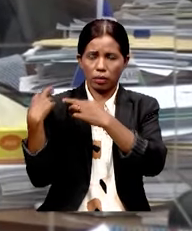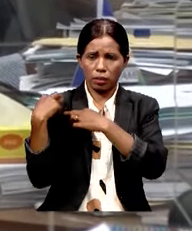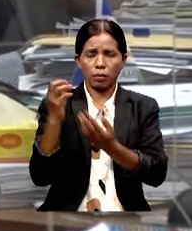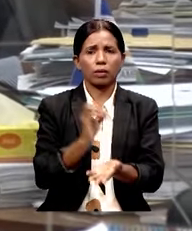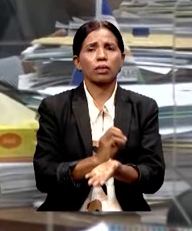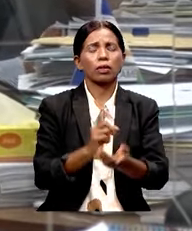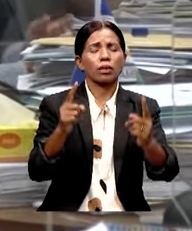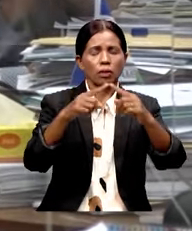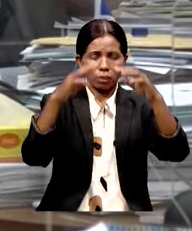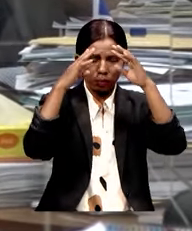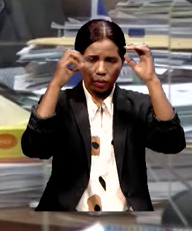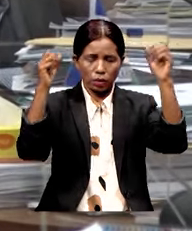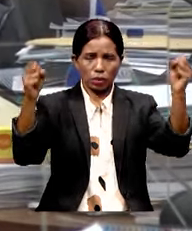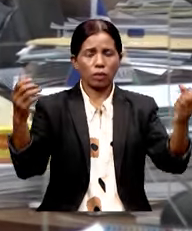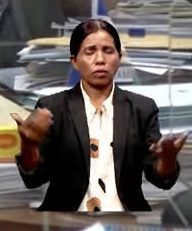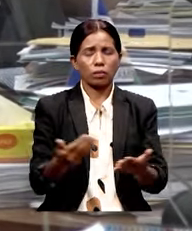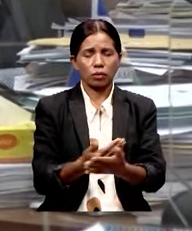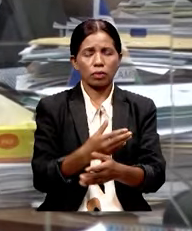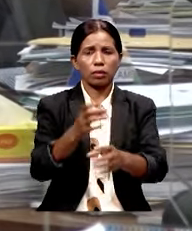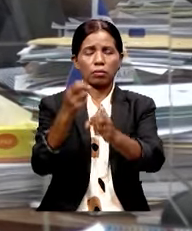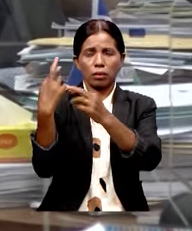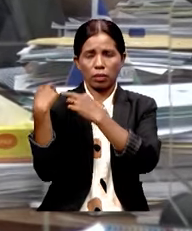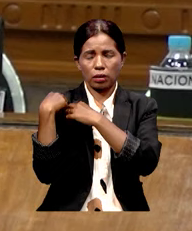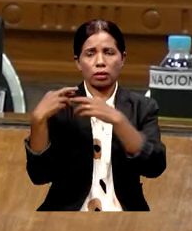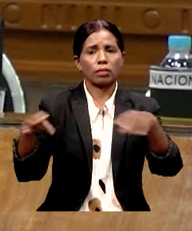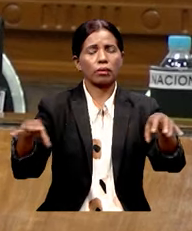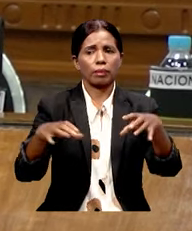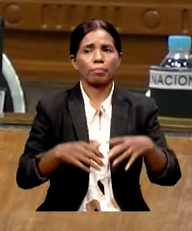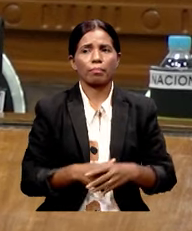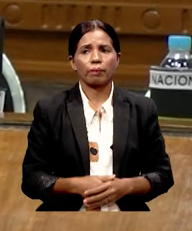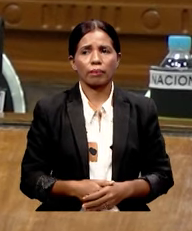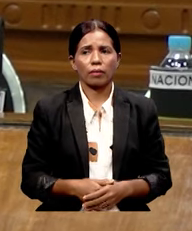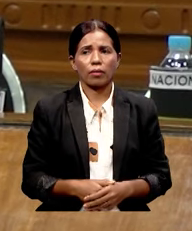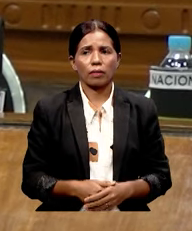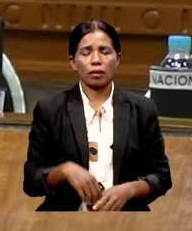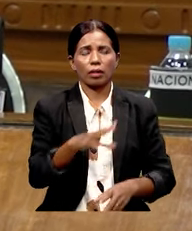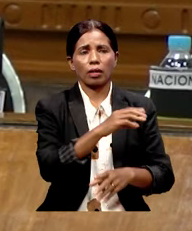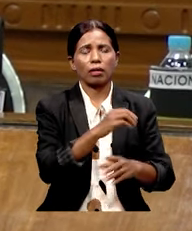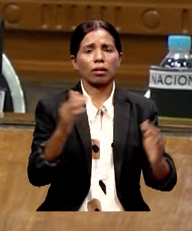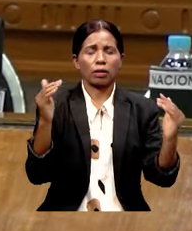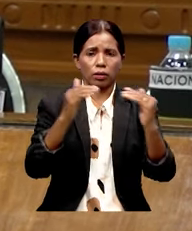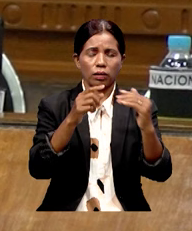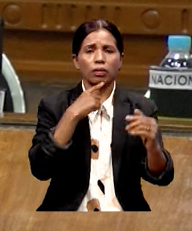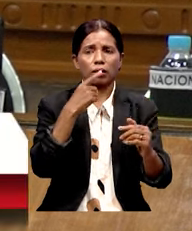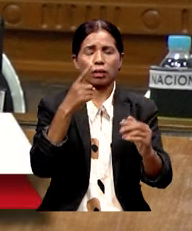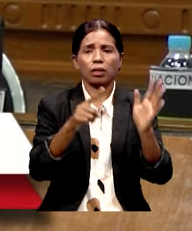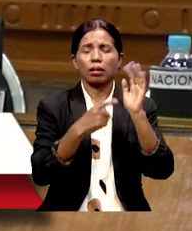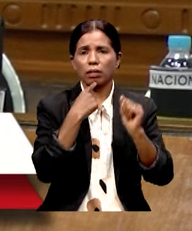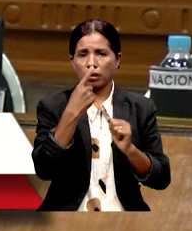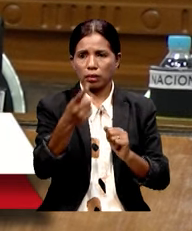to presidente autoridade Rewa Fong Simupose. Através da comunicação da imprensa, ou press conference, na BK Hateten